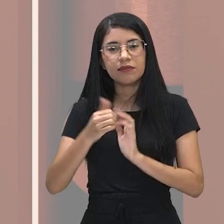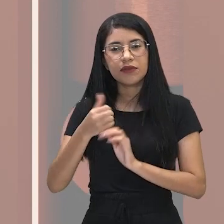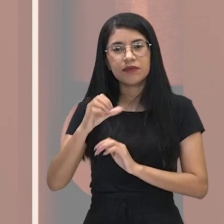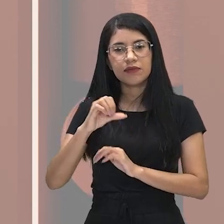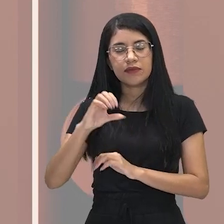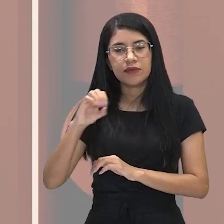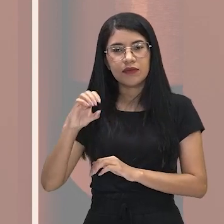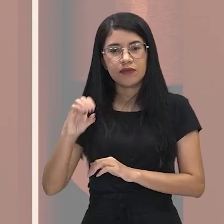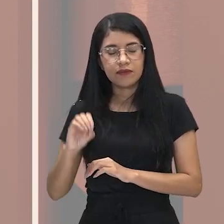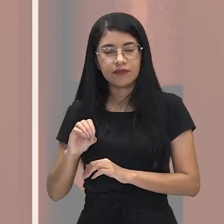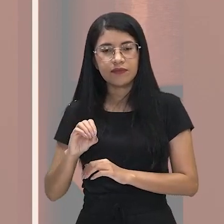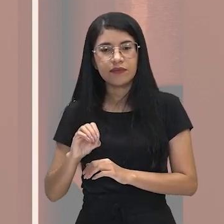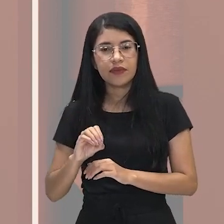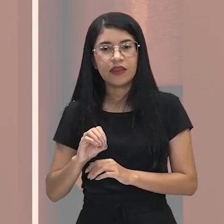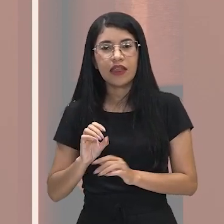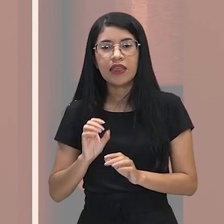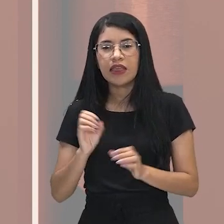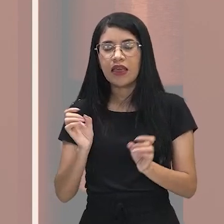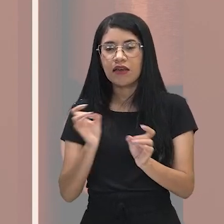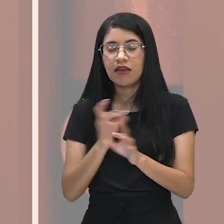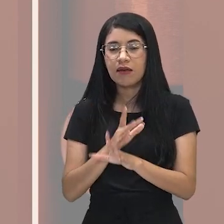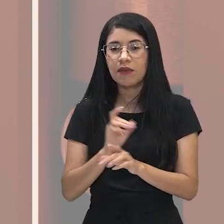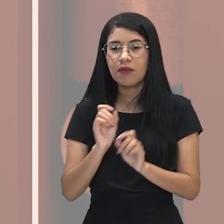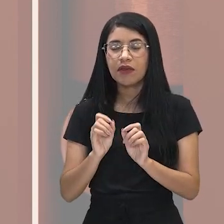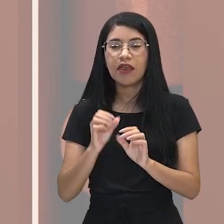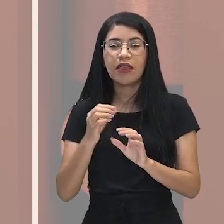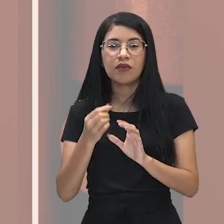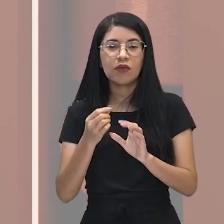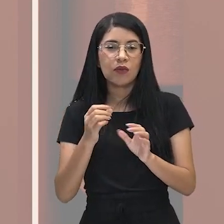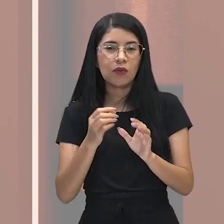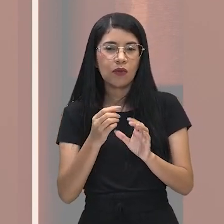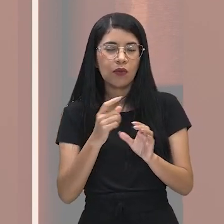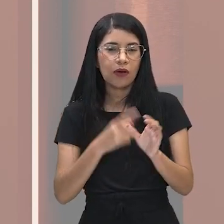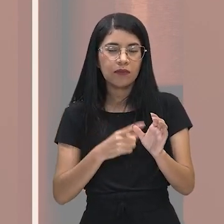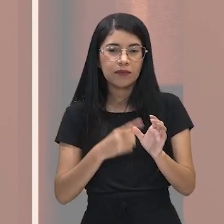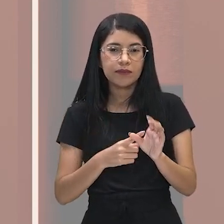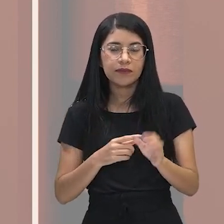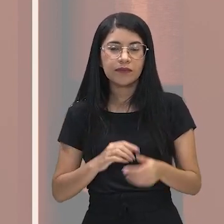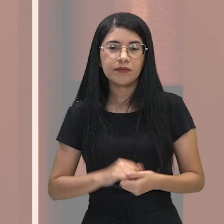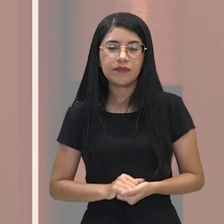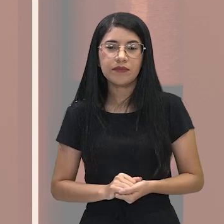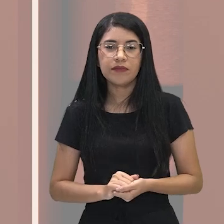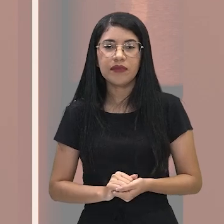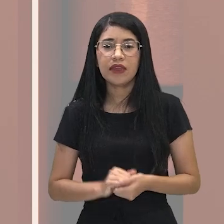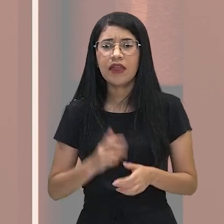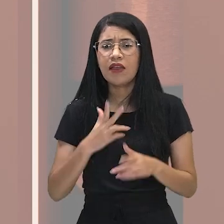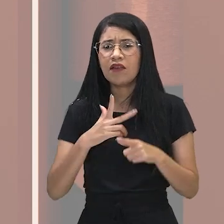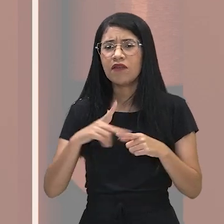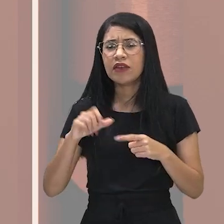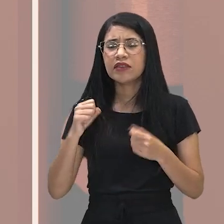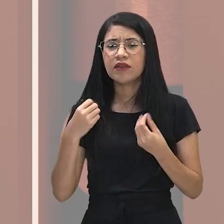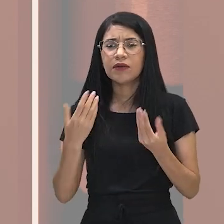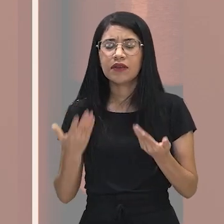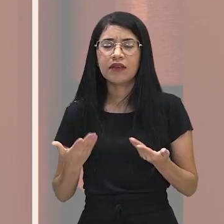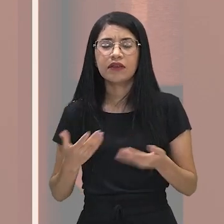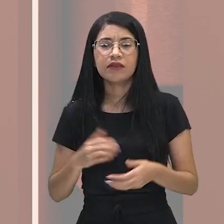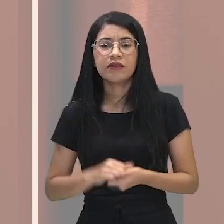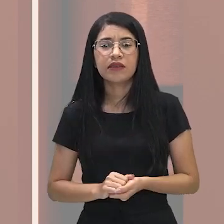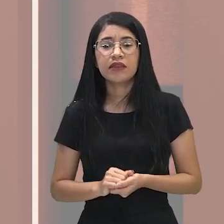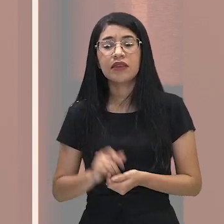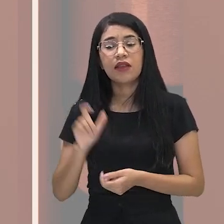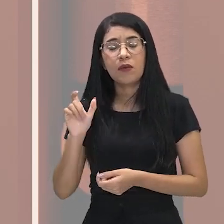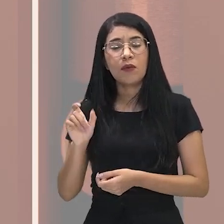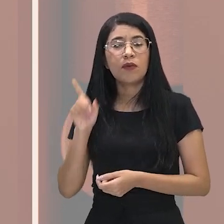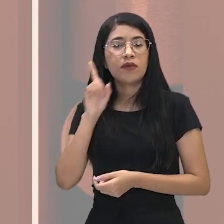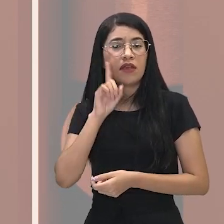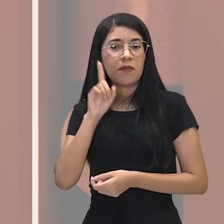bloco socialista. Quem venceu, professor, a Guerra Fria? Pode-se, de forma meio que senso comum, dizer que os